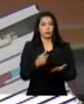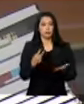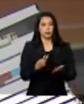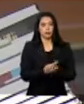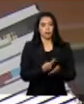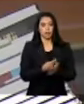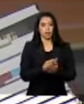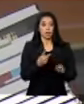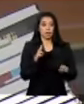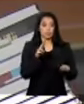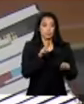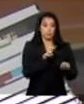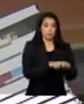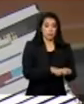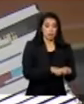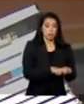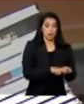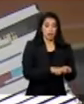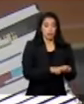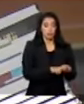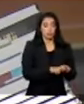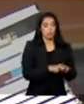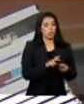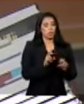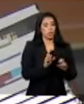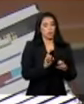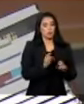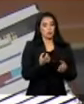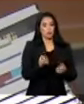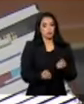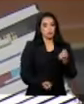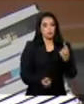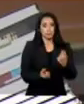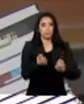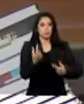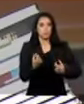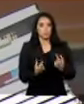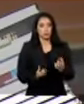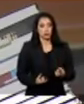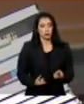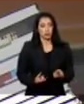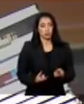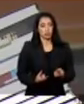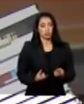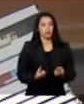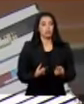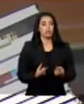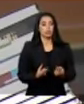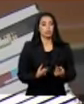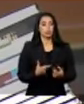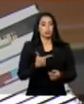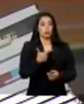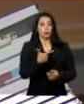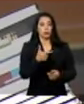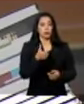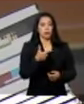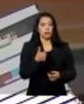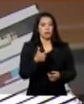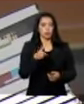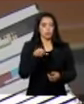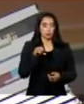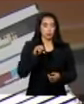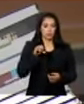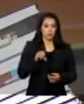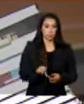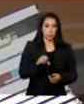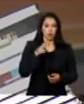prisão como exceção. Diz ter este tribunal adotado em 2009